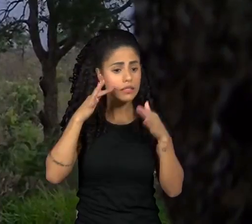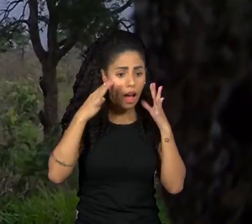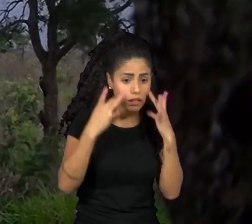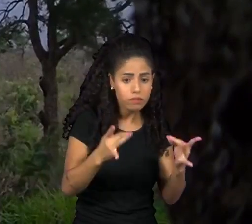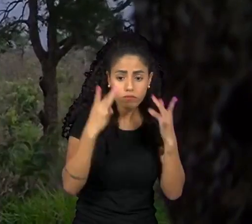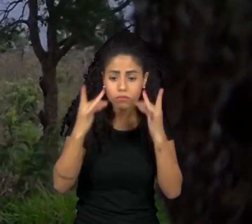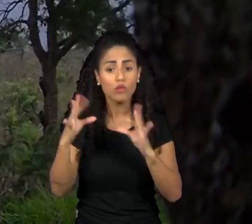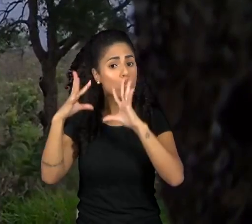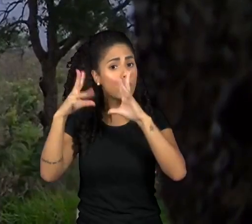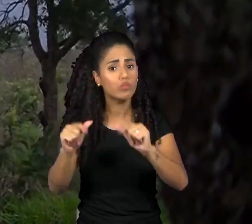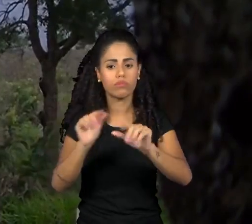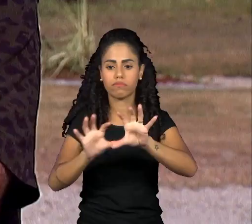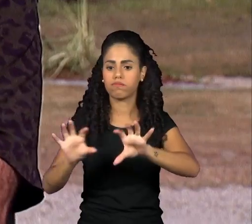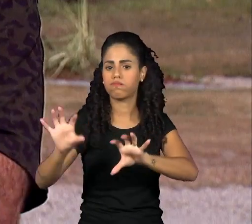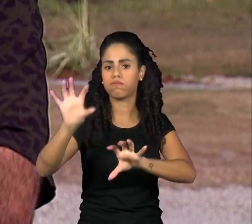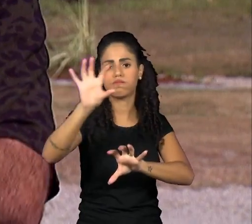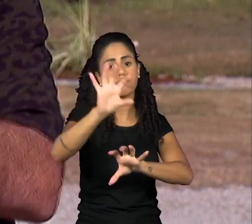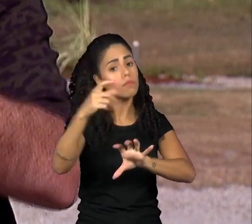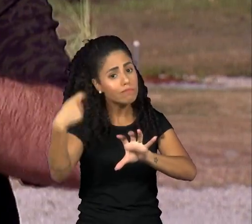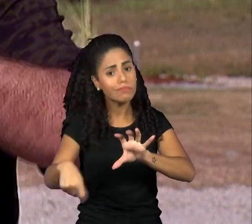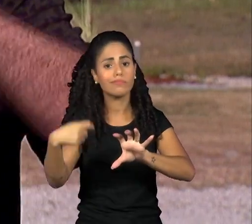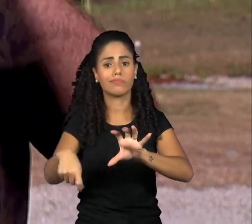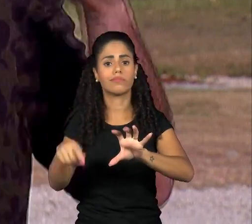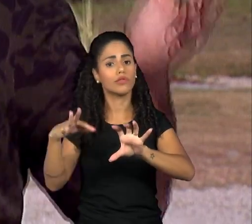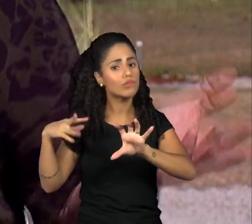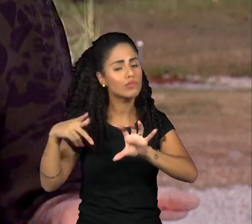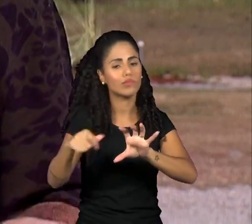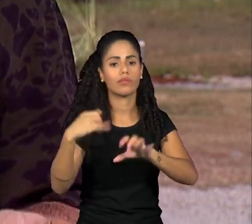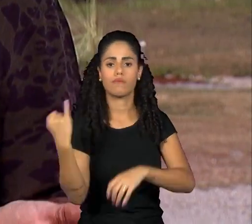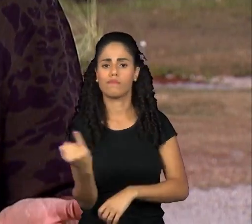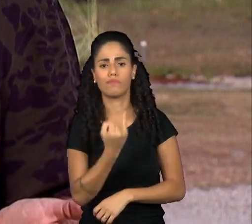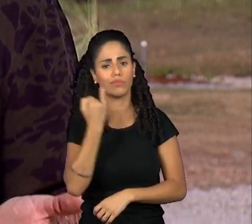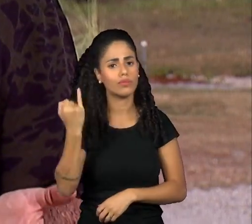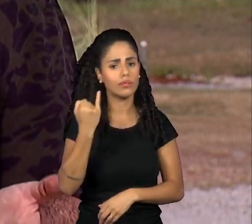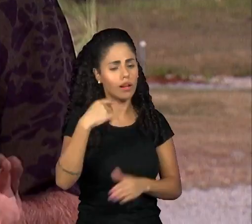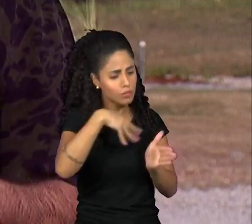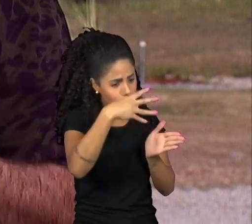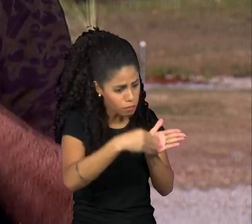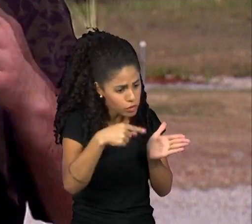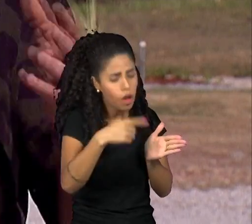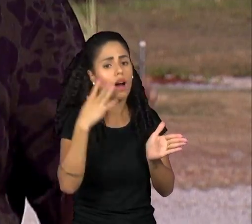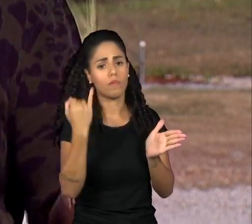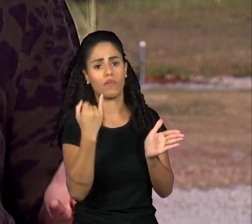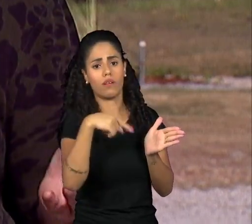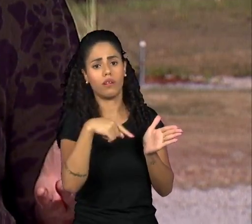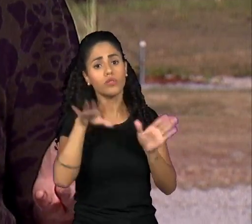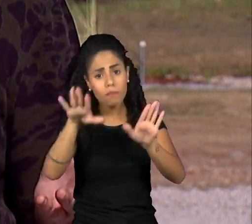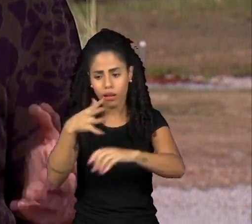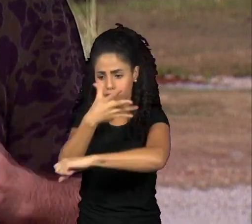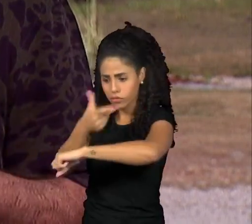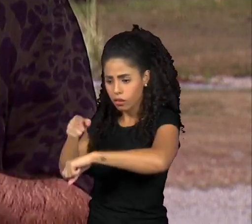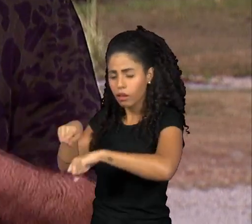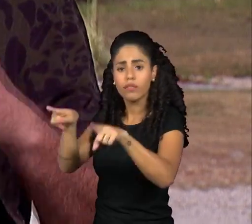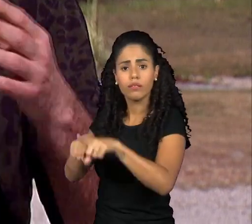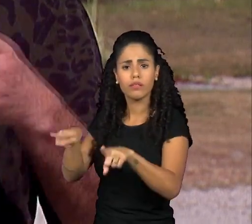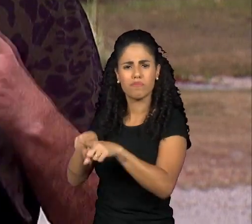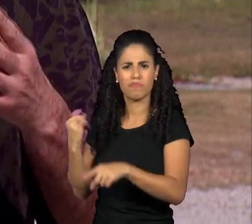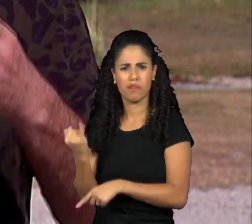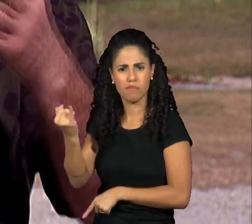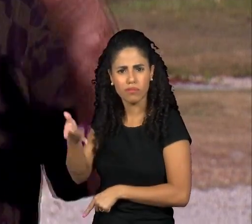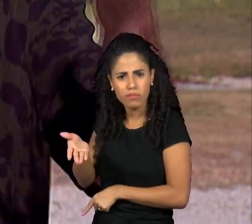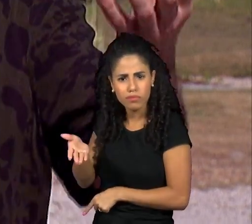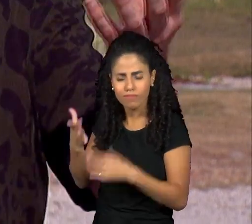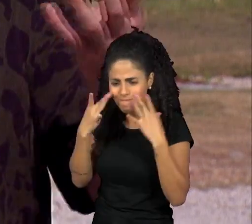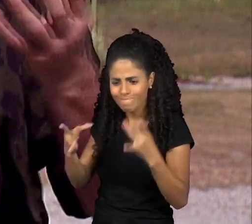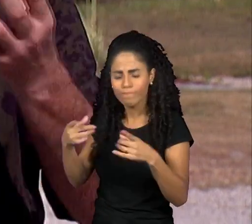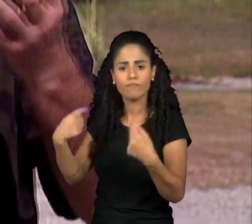estivesse sendo sacrificado em nome de uma ecologia que ela não é completa, né?